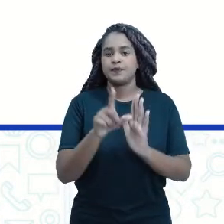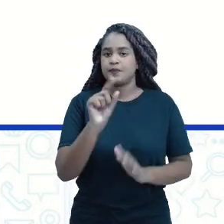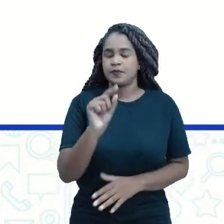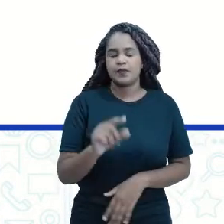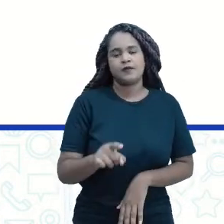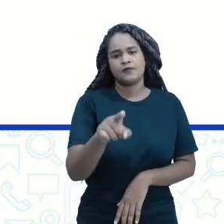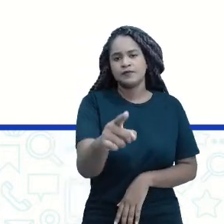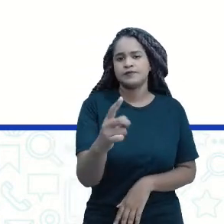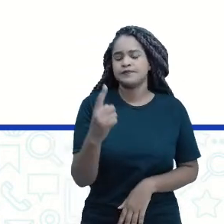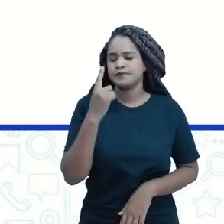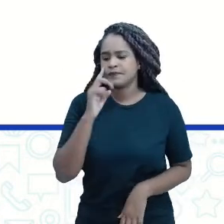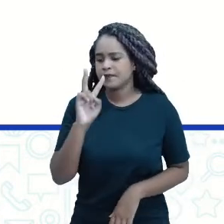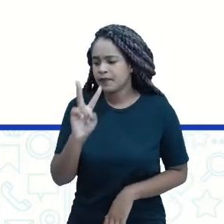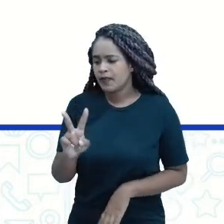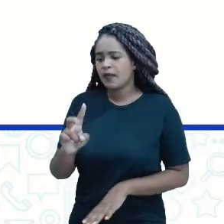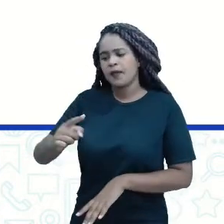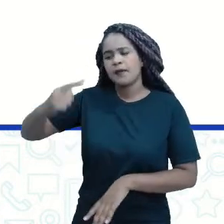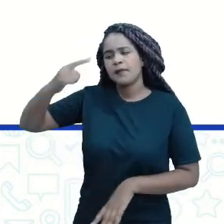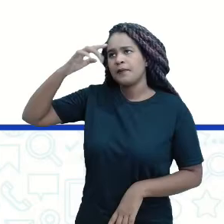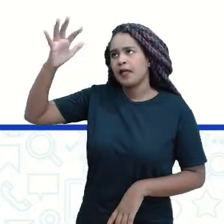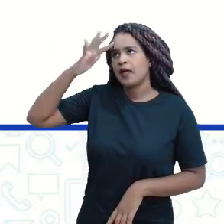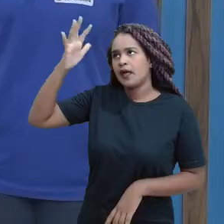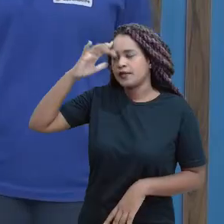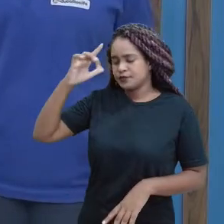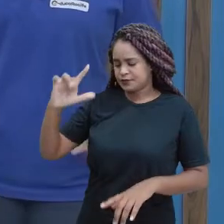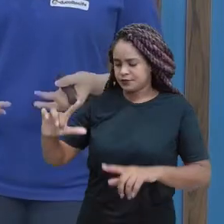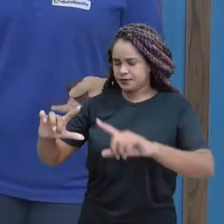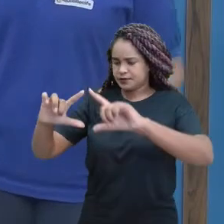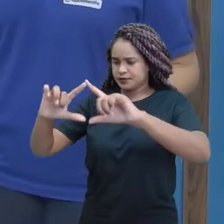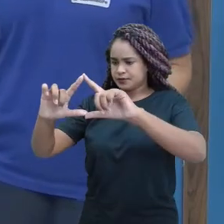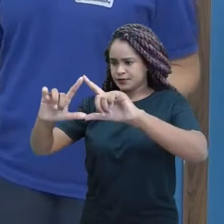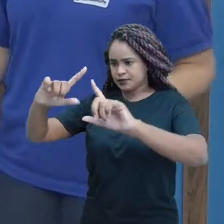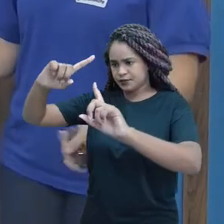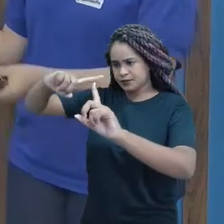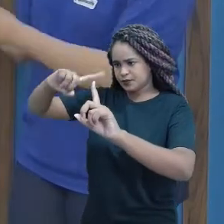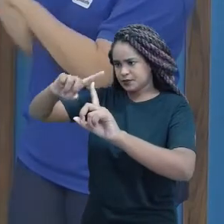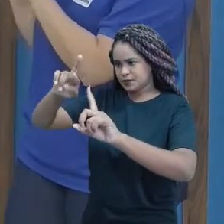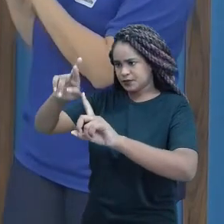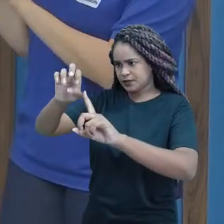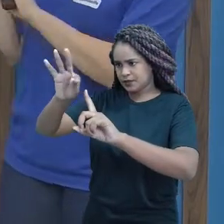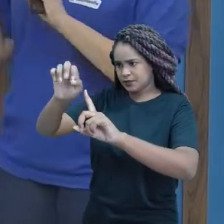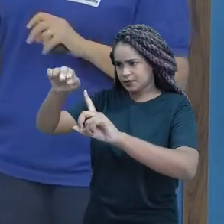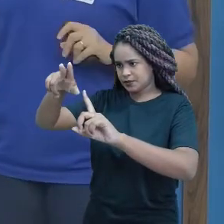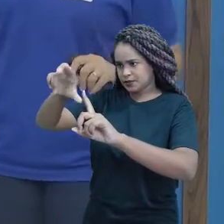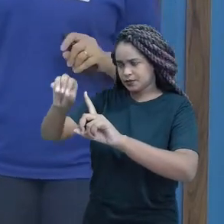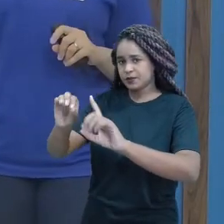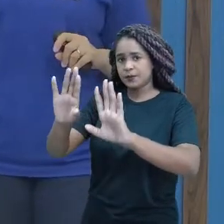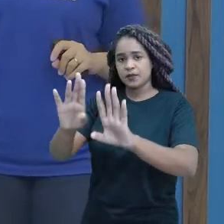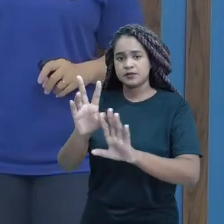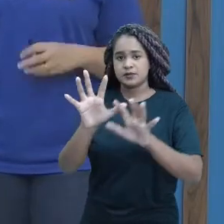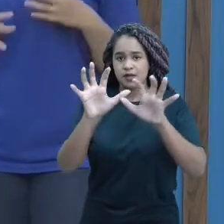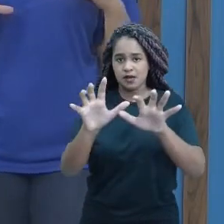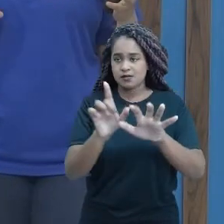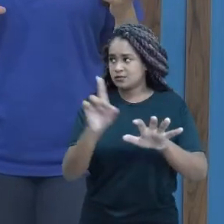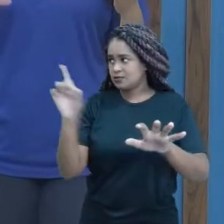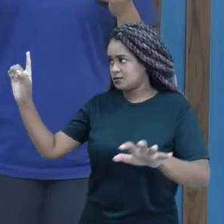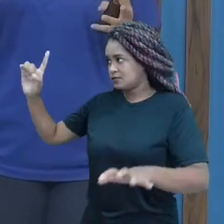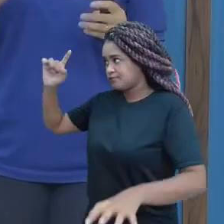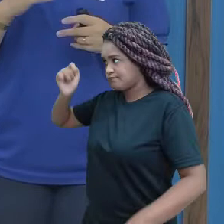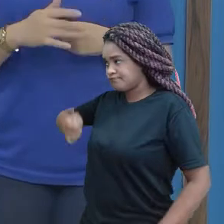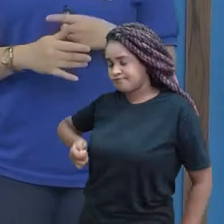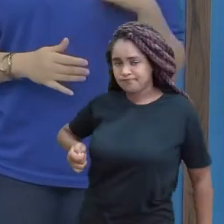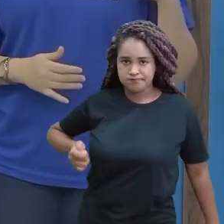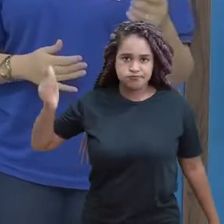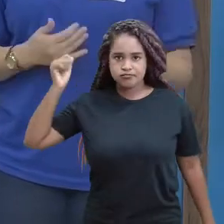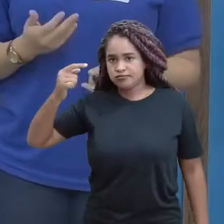assim, olha, pensa num triângulo retângulo. Normalmente, a gente pensa num triângulo retângulo desse jeitinho aí, porque a gente já tem